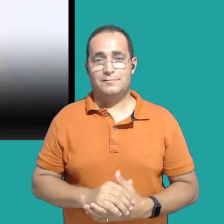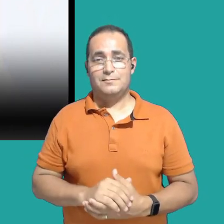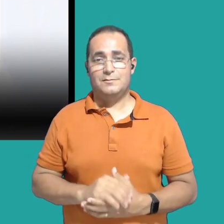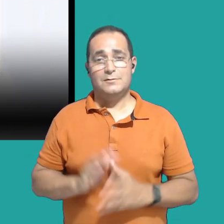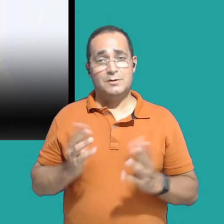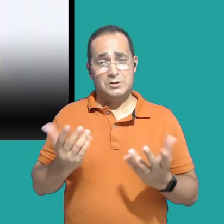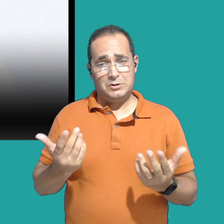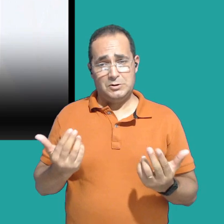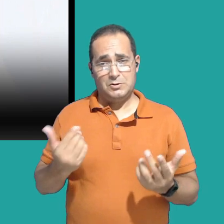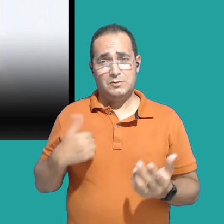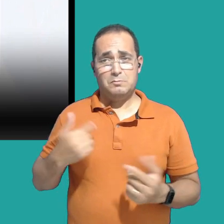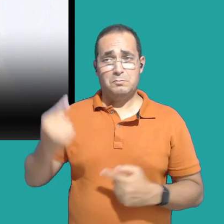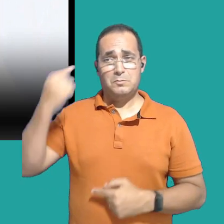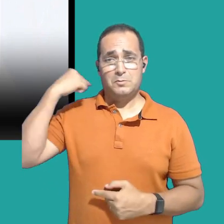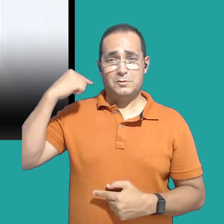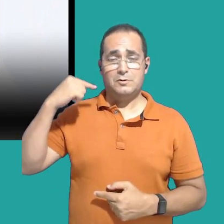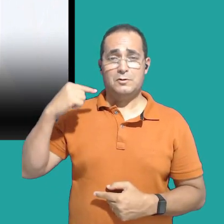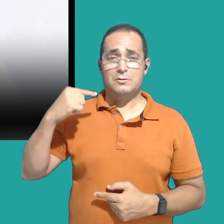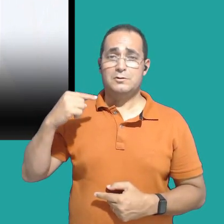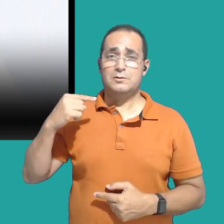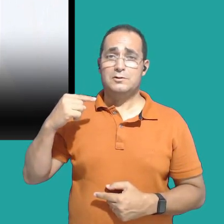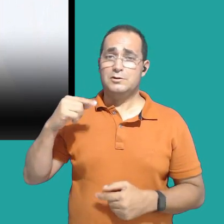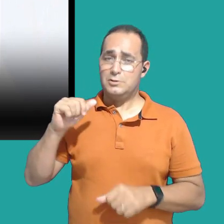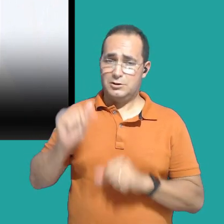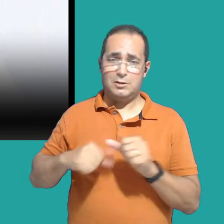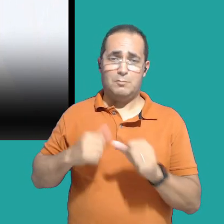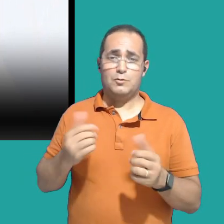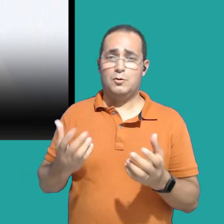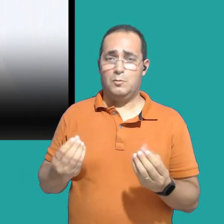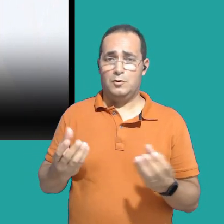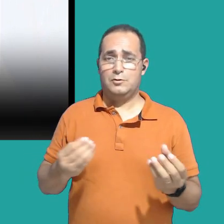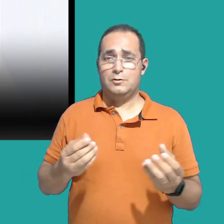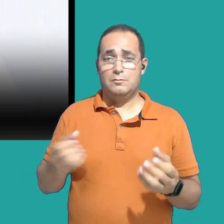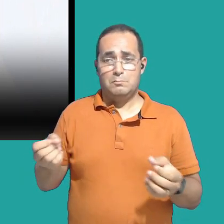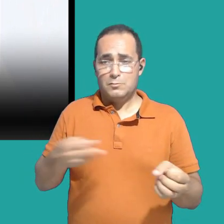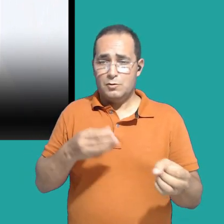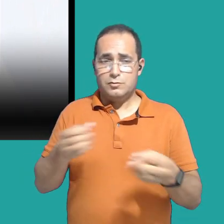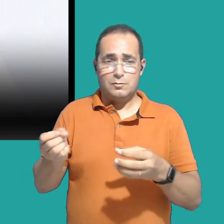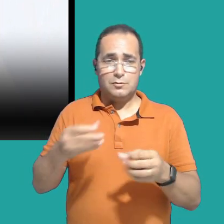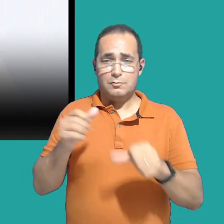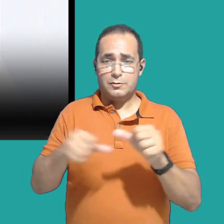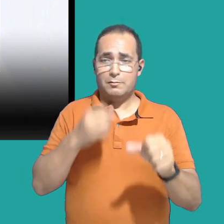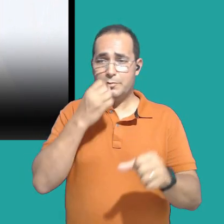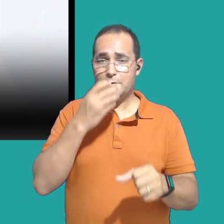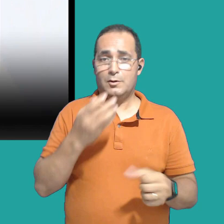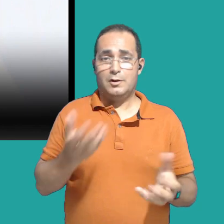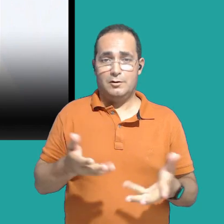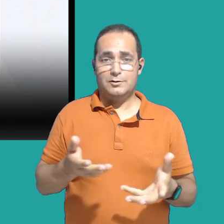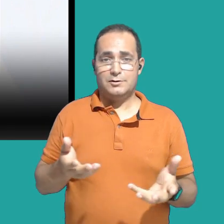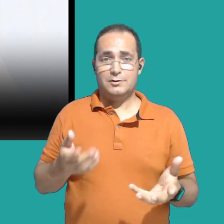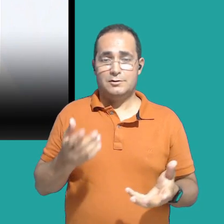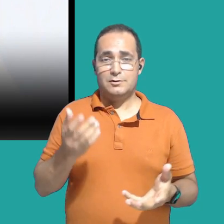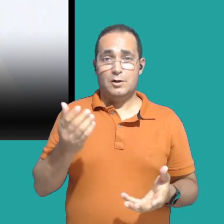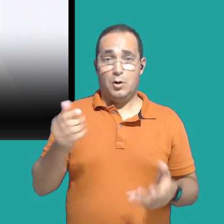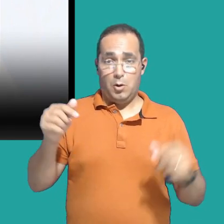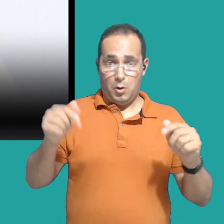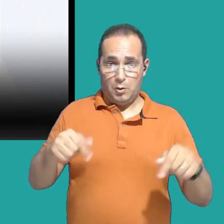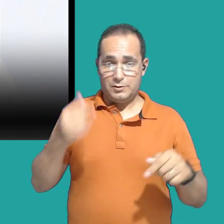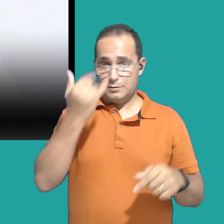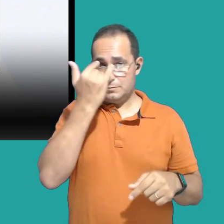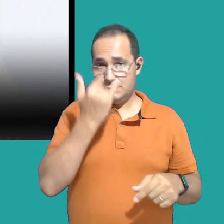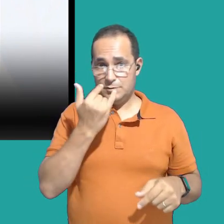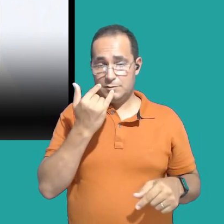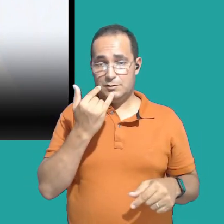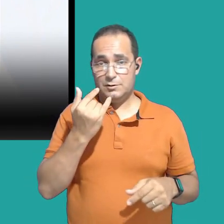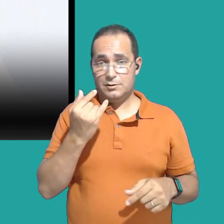claro que, Exatamente. em relação ao meu começo, teve muito ganho, teve muita Uhum, coisa boa, teve muita mudança. As pessoas